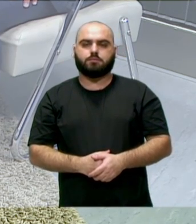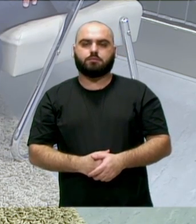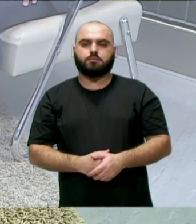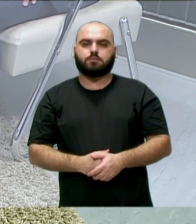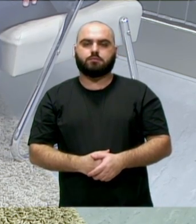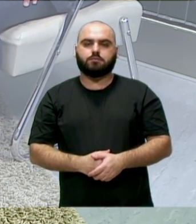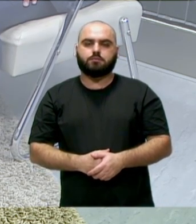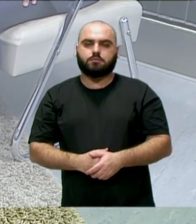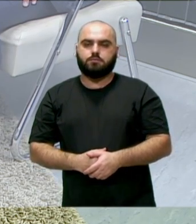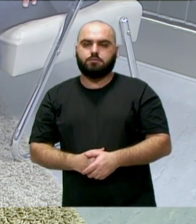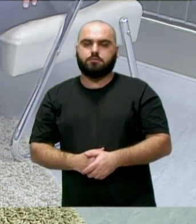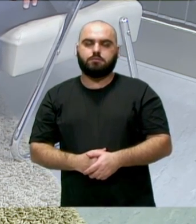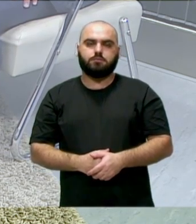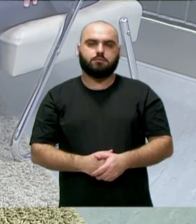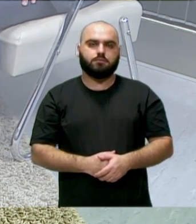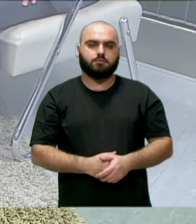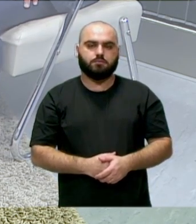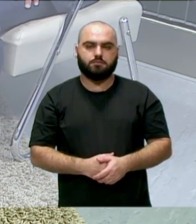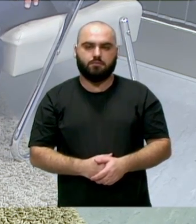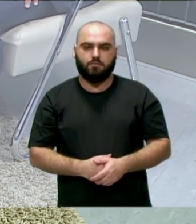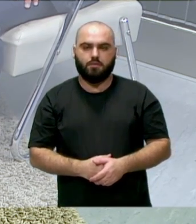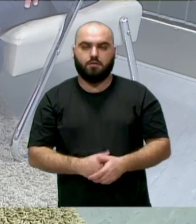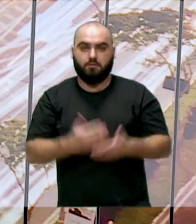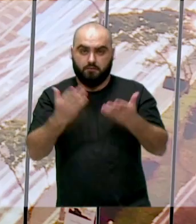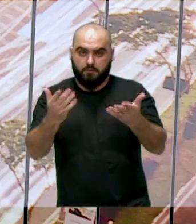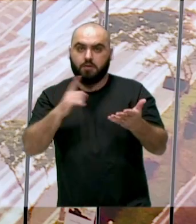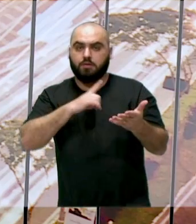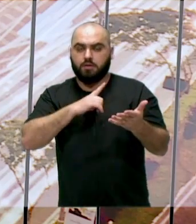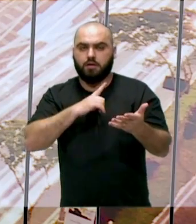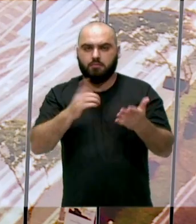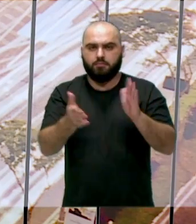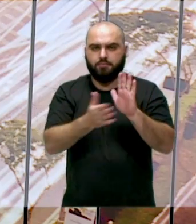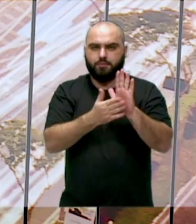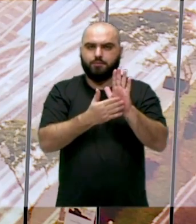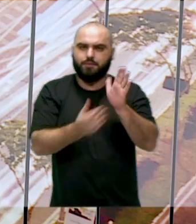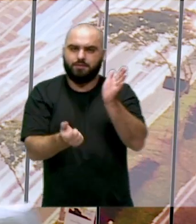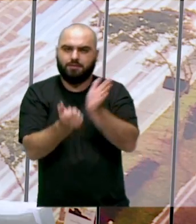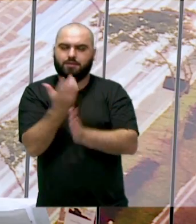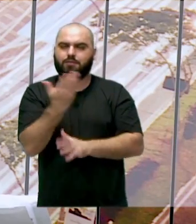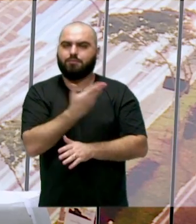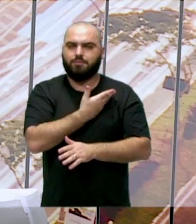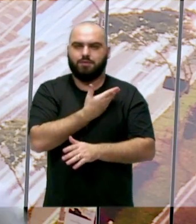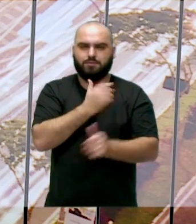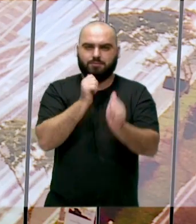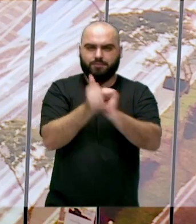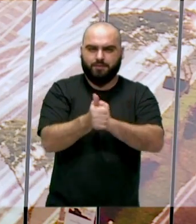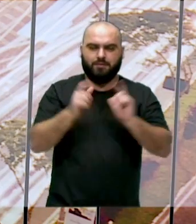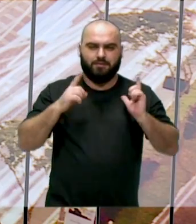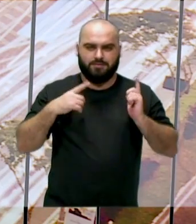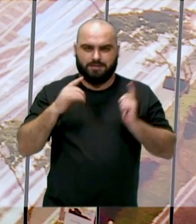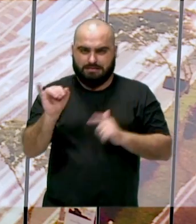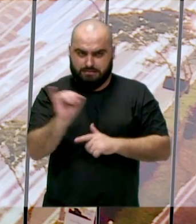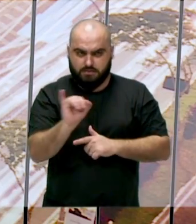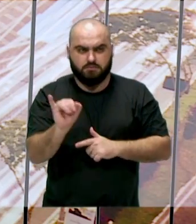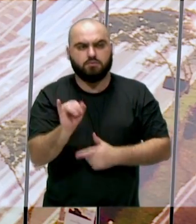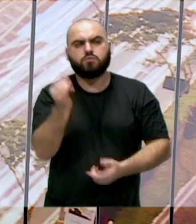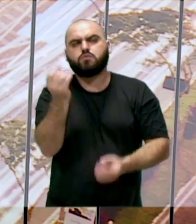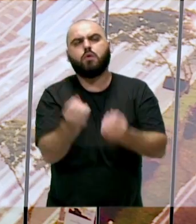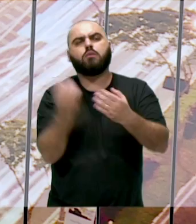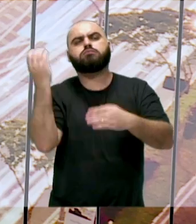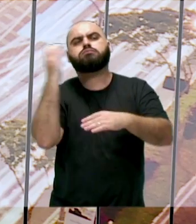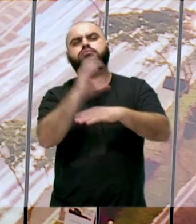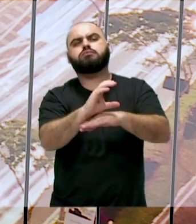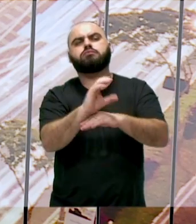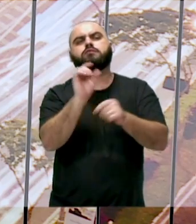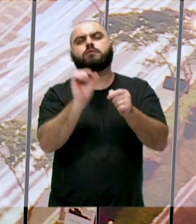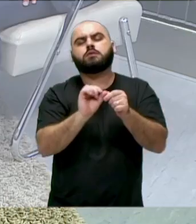programa Amigo do Esporte e do Lazer no município de Itajaí. Que investimentos deveriam ser priorizados e quando